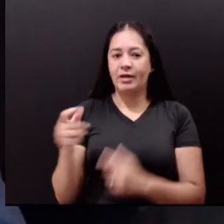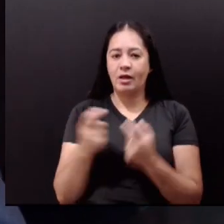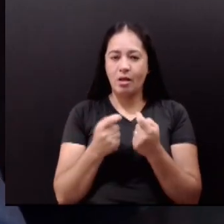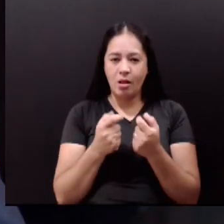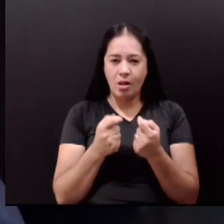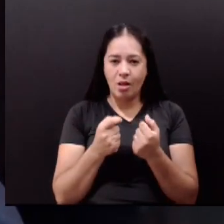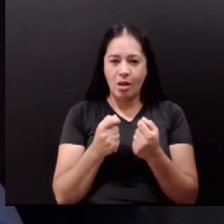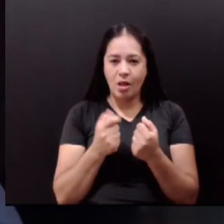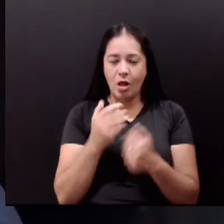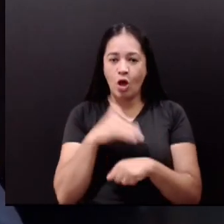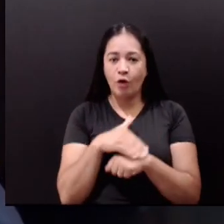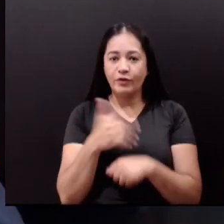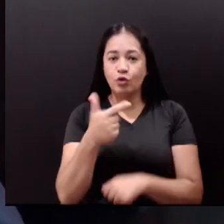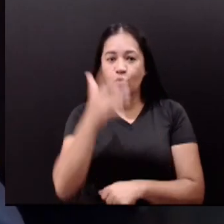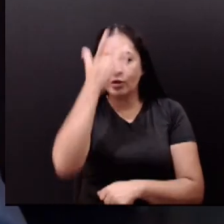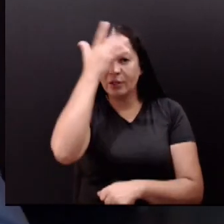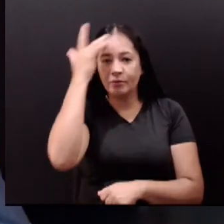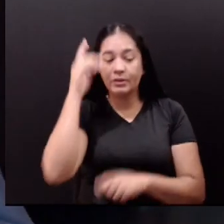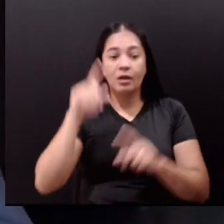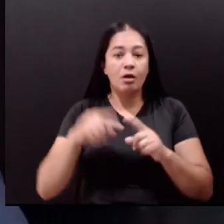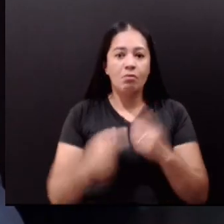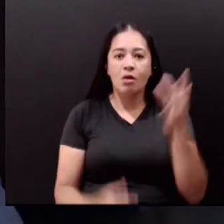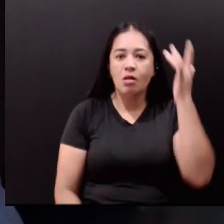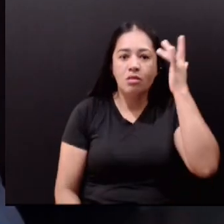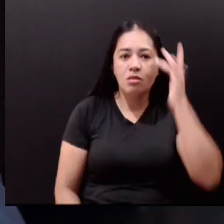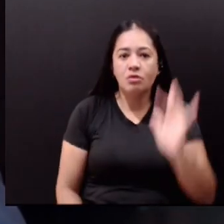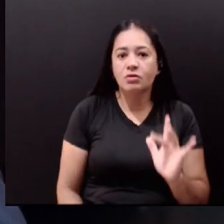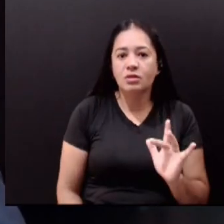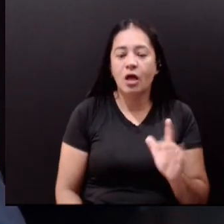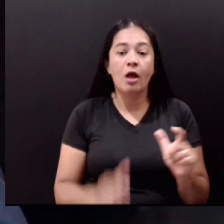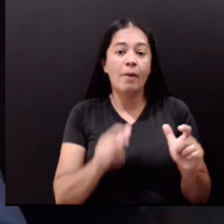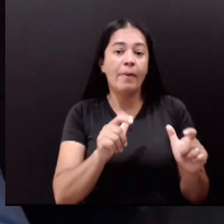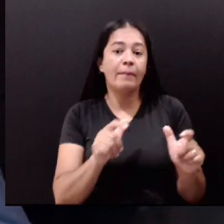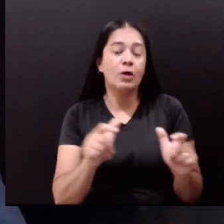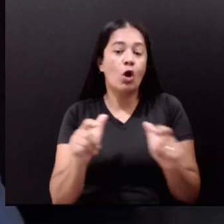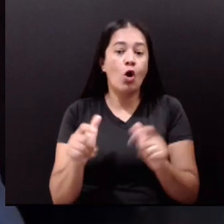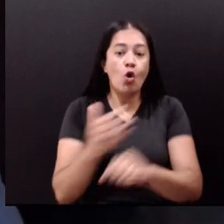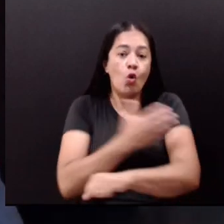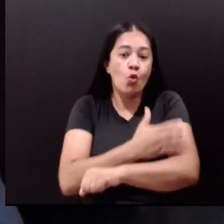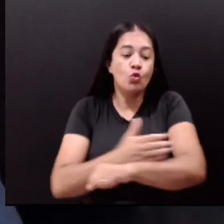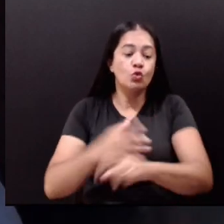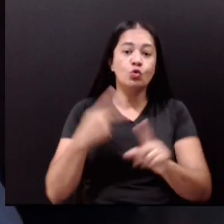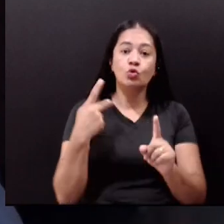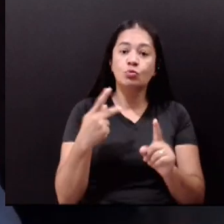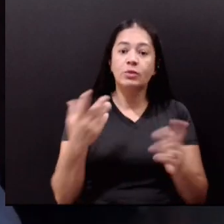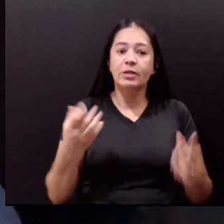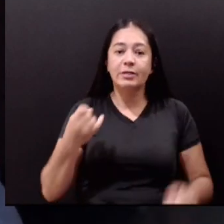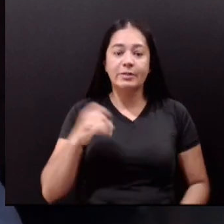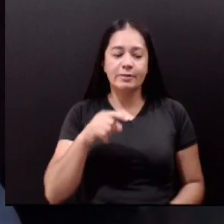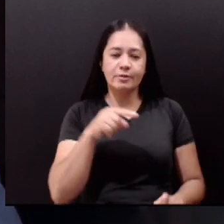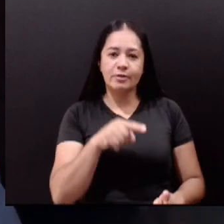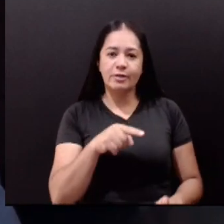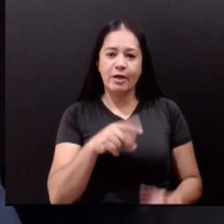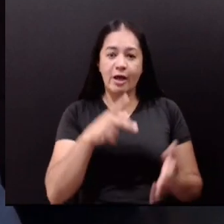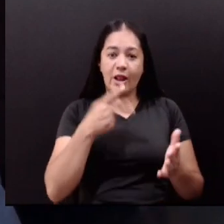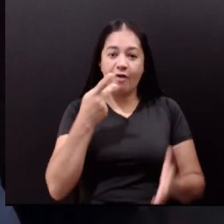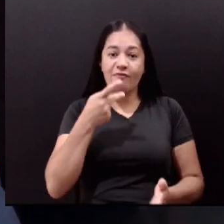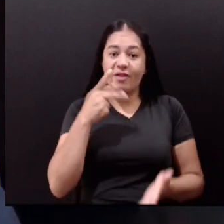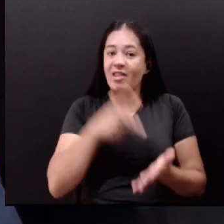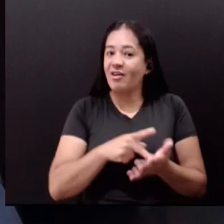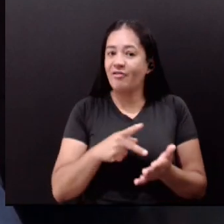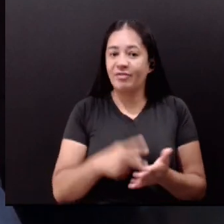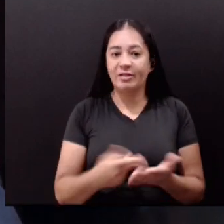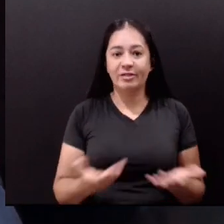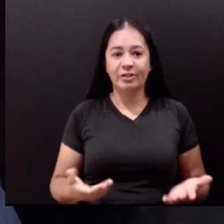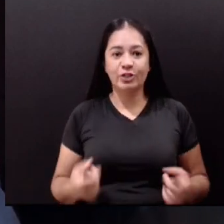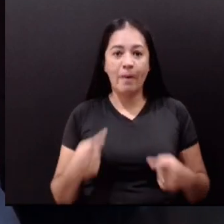mas a gente não sabe onde essa pessoa está, quais são os costumes daquela pessoa, se ela realmente diz quem é, que a coisa mais comum na internet é você se passar por